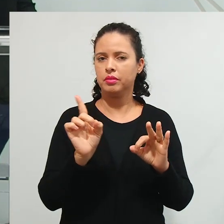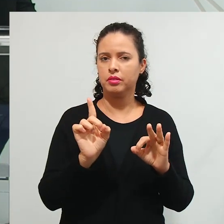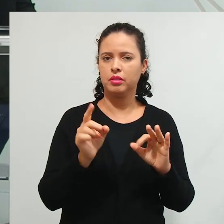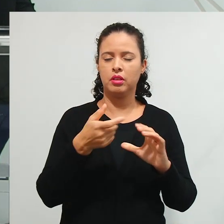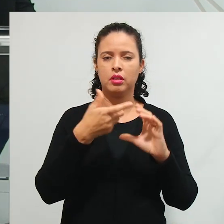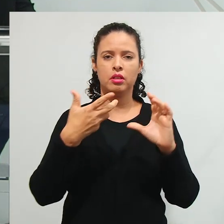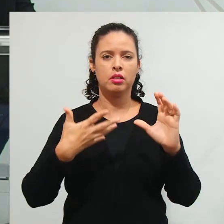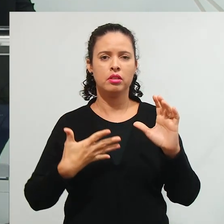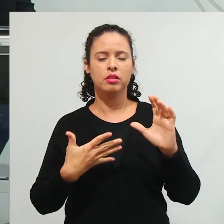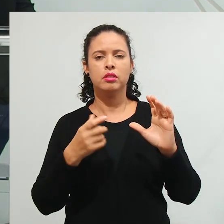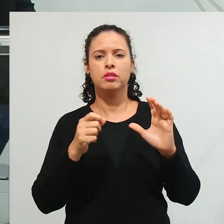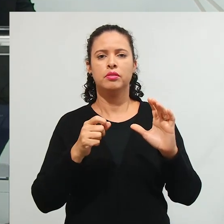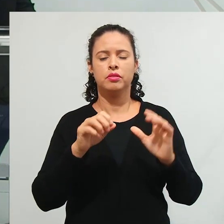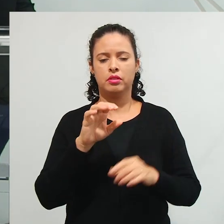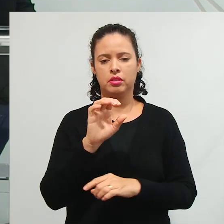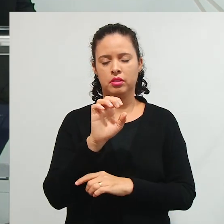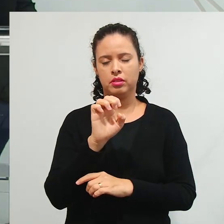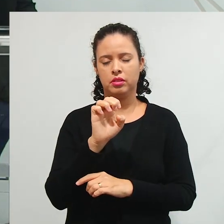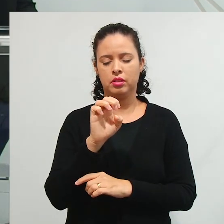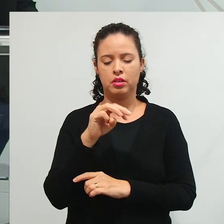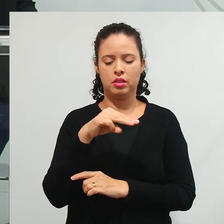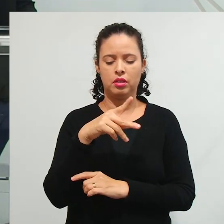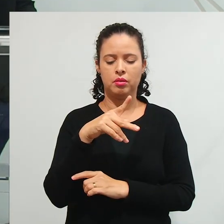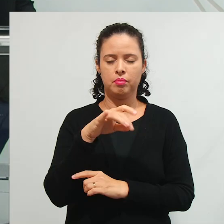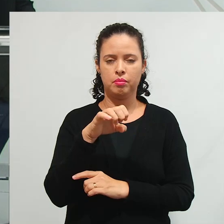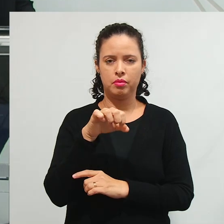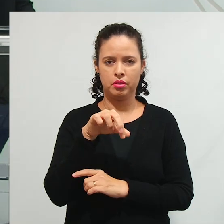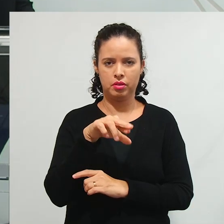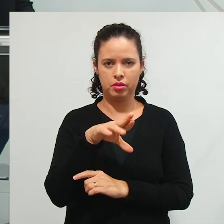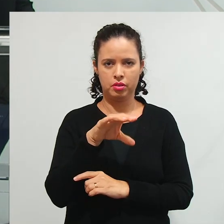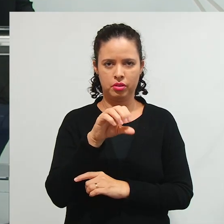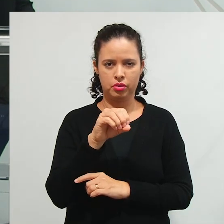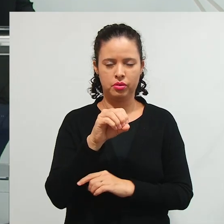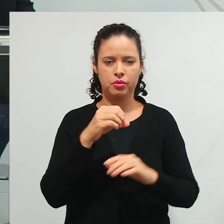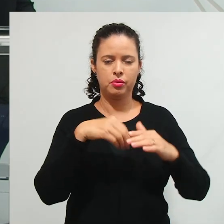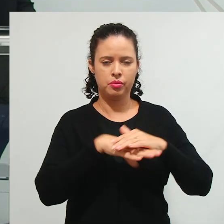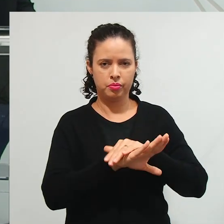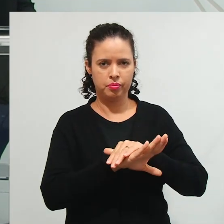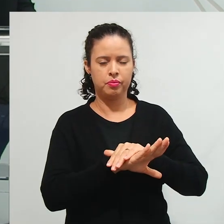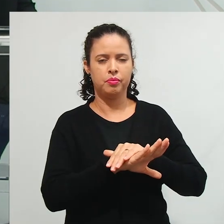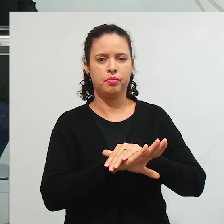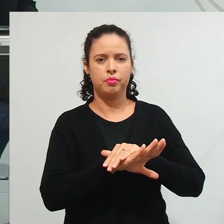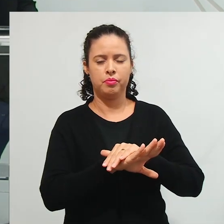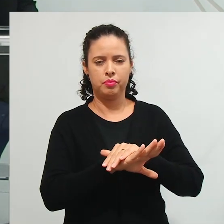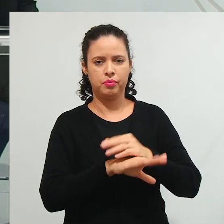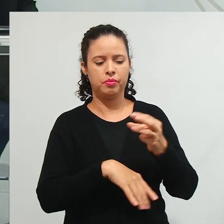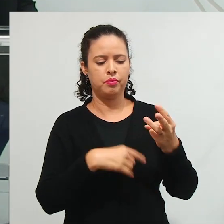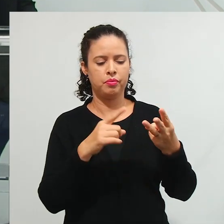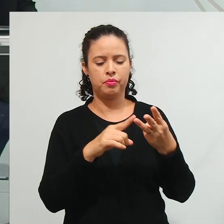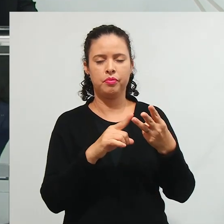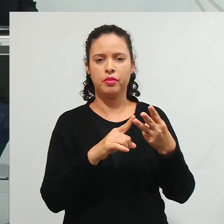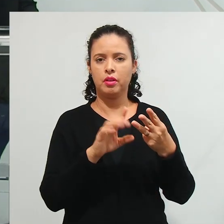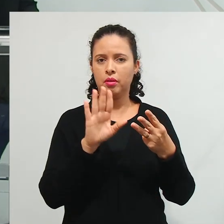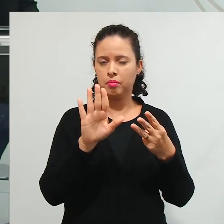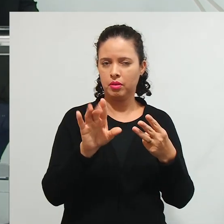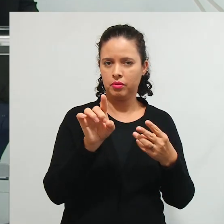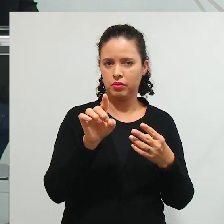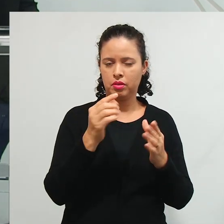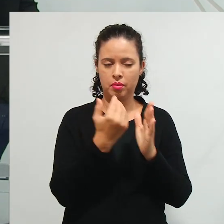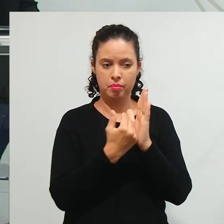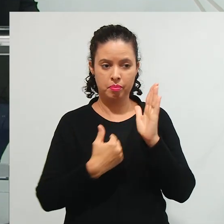eu classifico esse empenho como empenho estimativo. Mas, se vocês